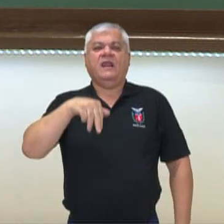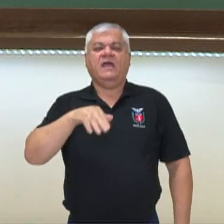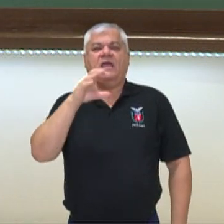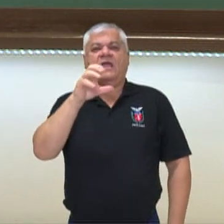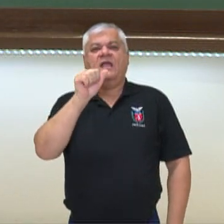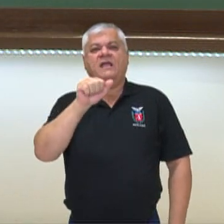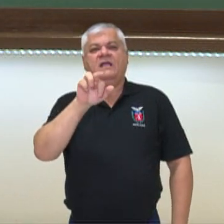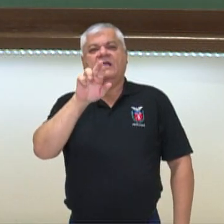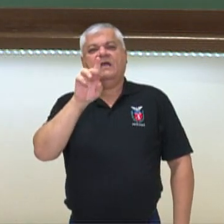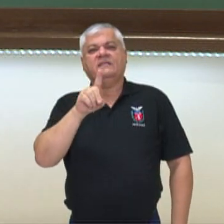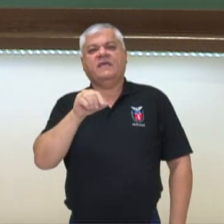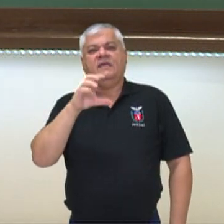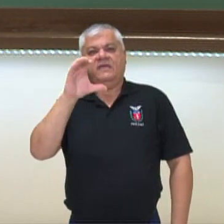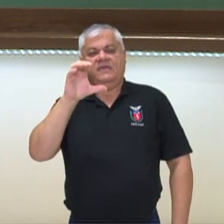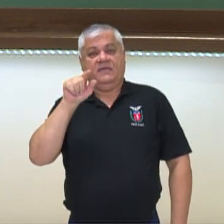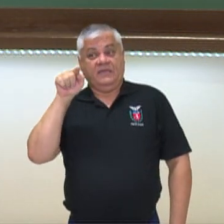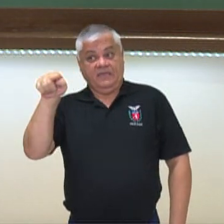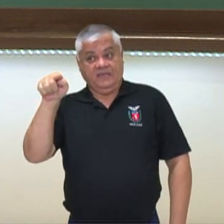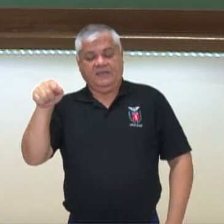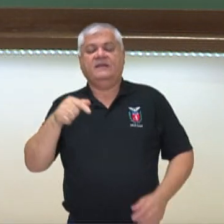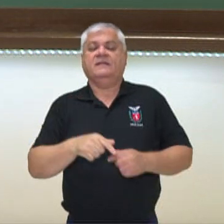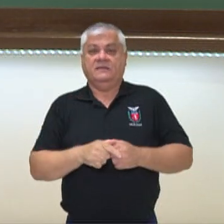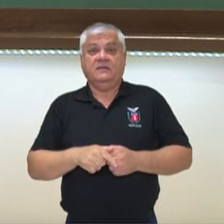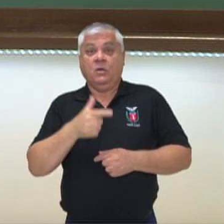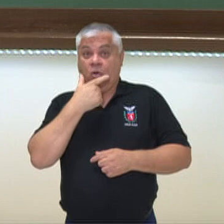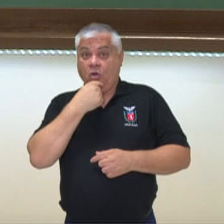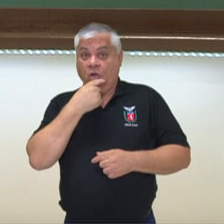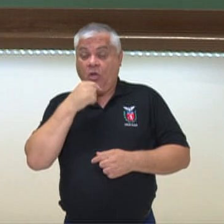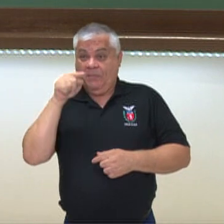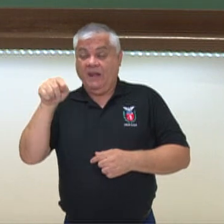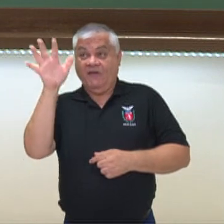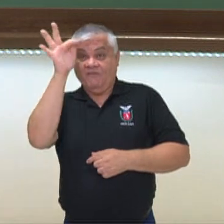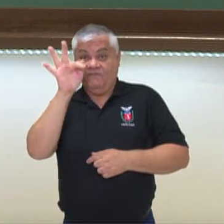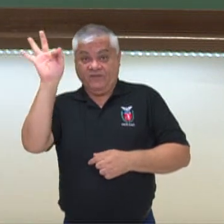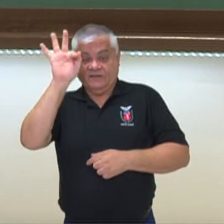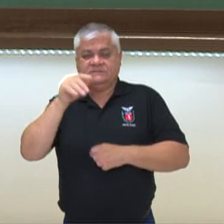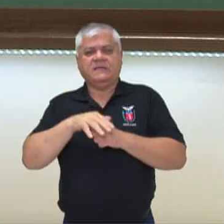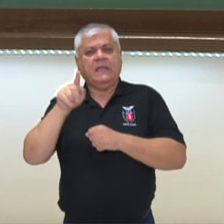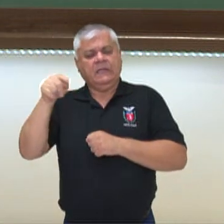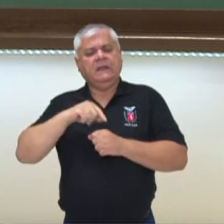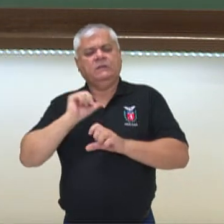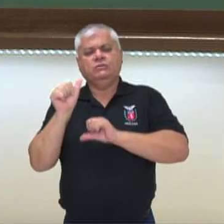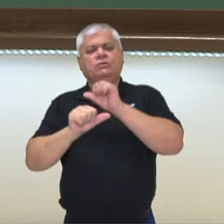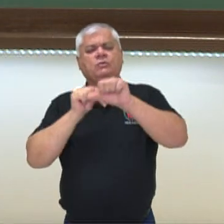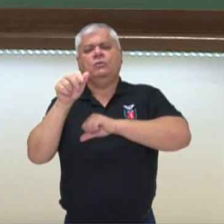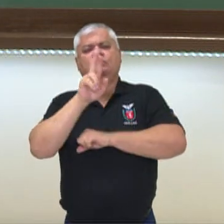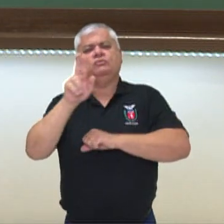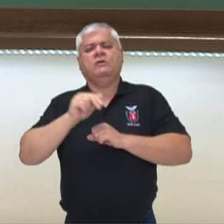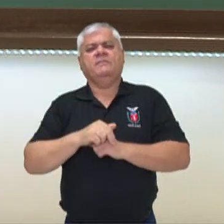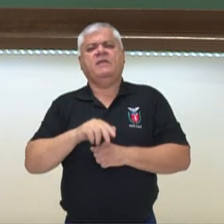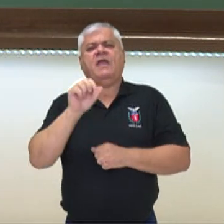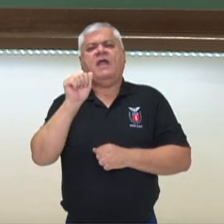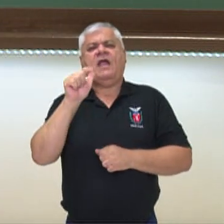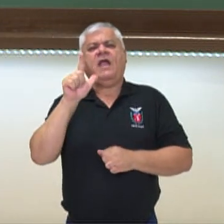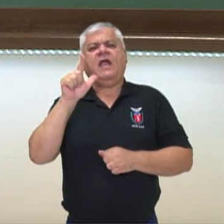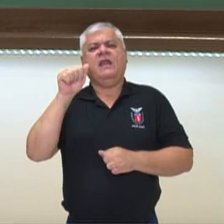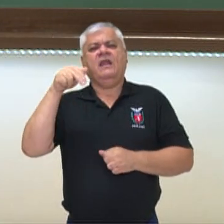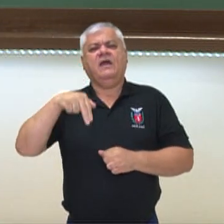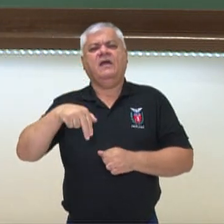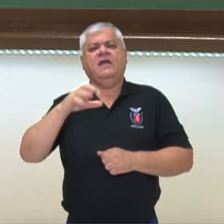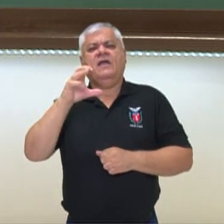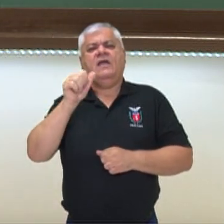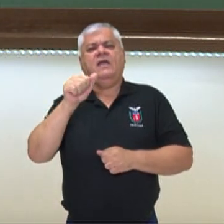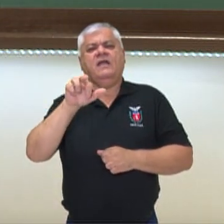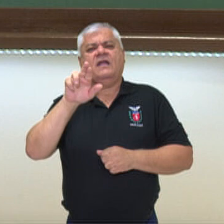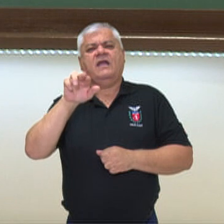O nome original dele era Hippolyte Léon Denisard Rivail, mas ele tem um codinome Allan Kardec. Ele não foi o criador, mas ele foi